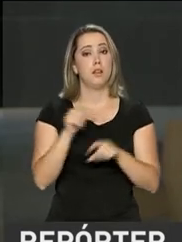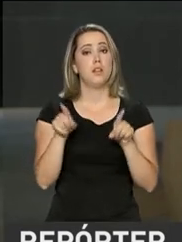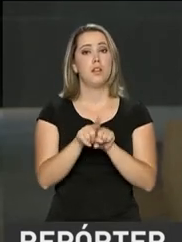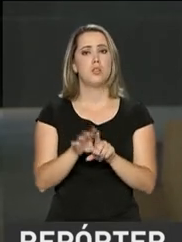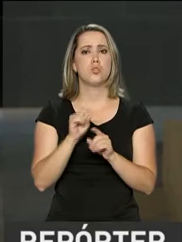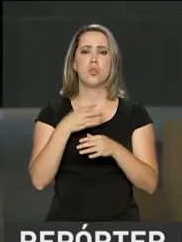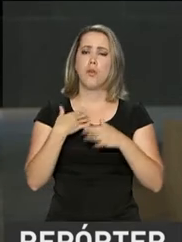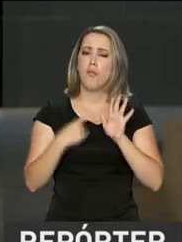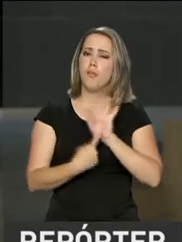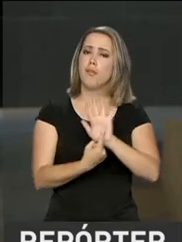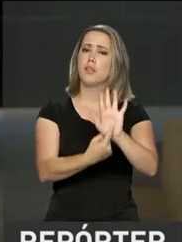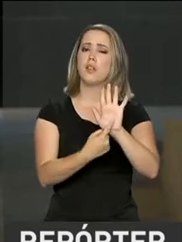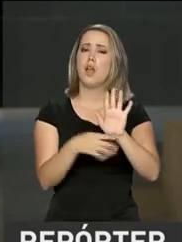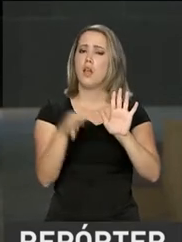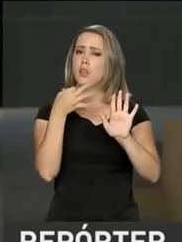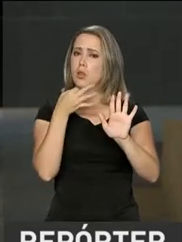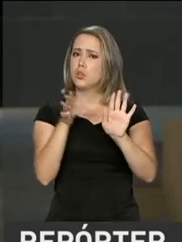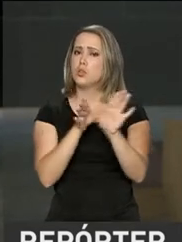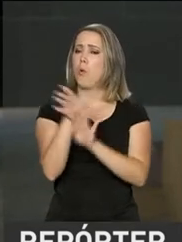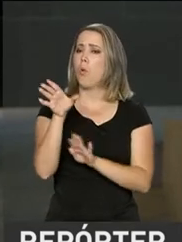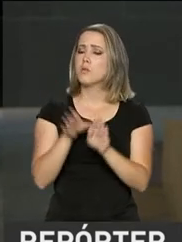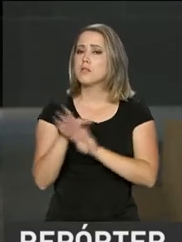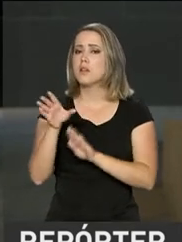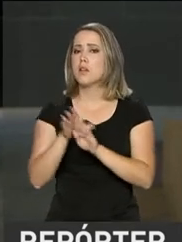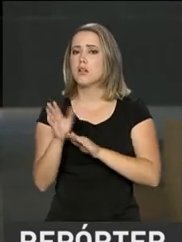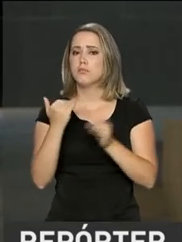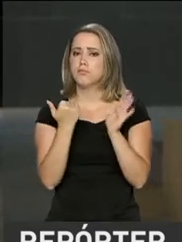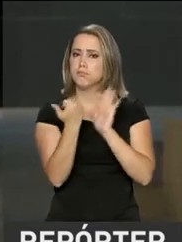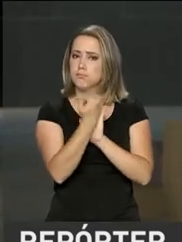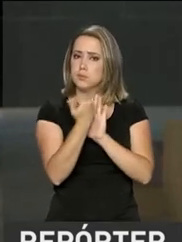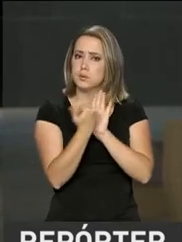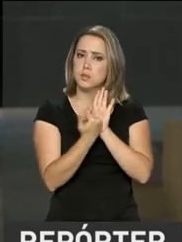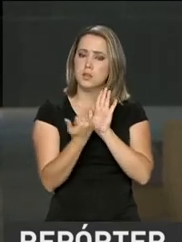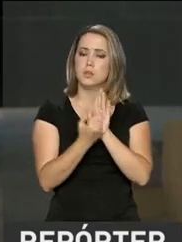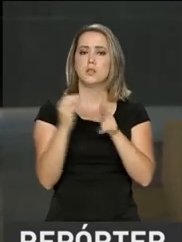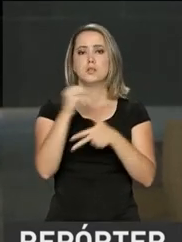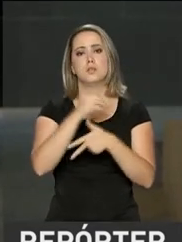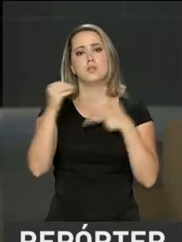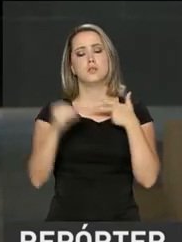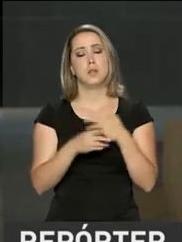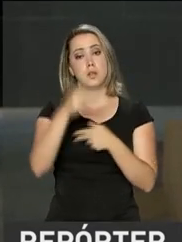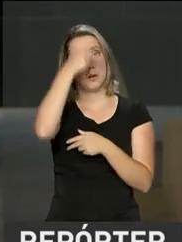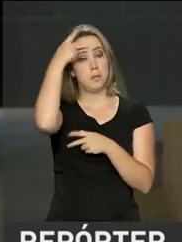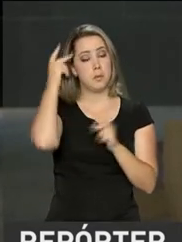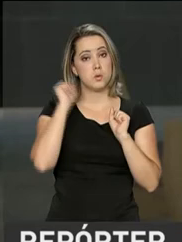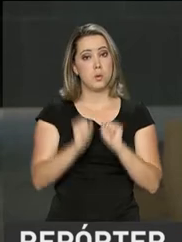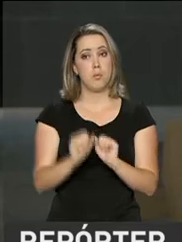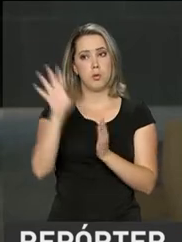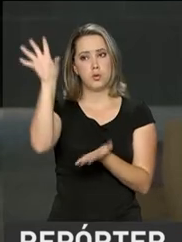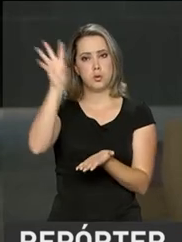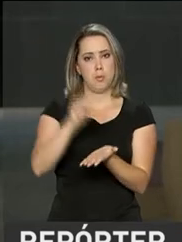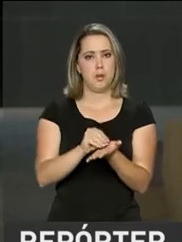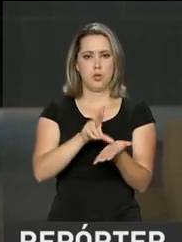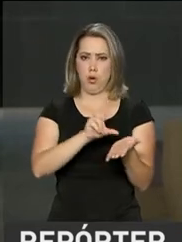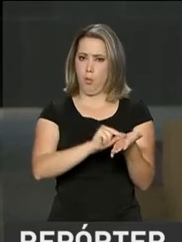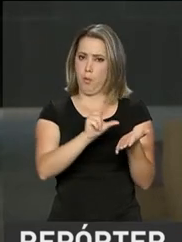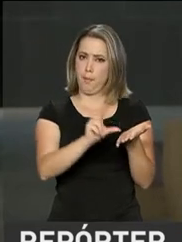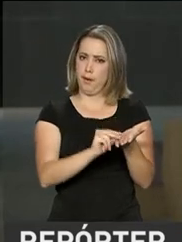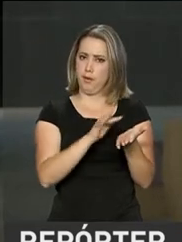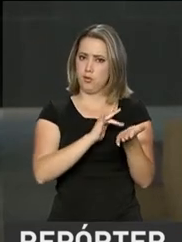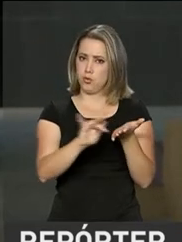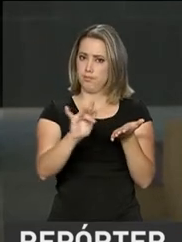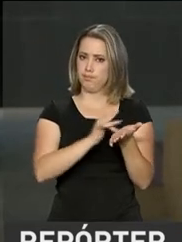são disponibilizadas dicas sobre as várias etapas do exame e o participante pode baixar o aplicativo Enem